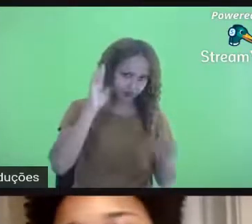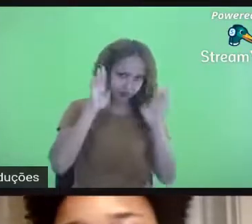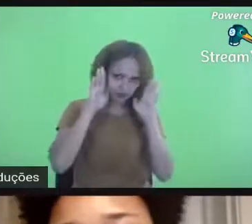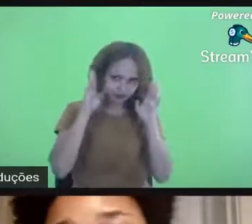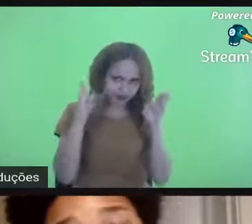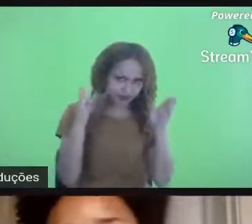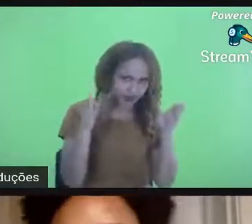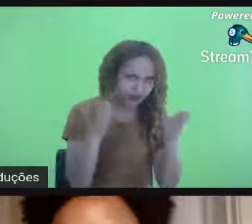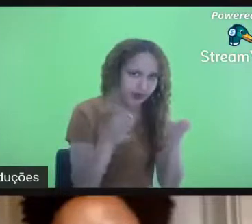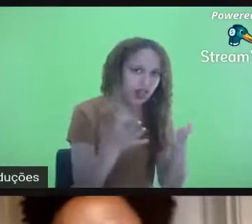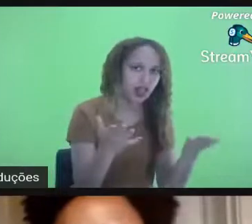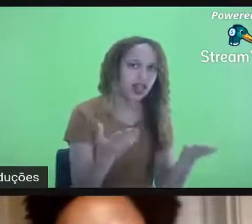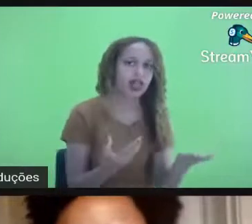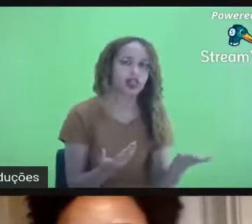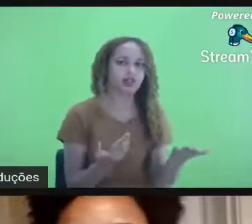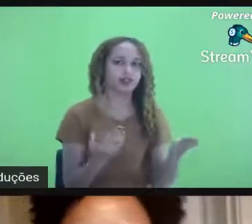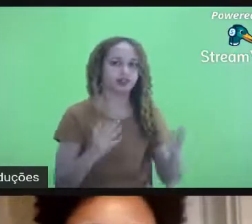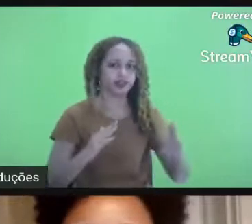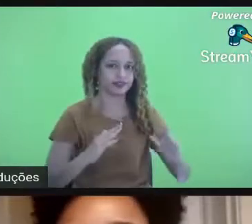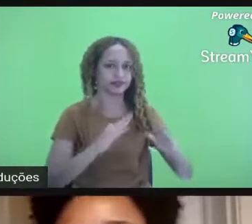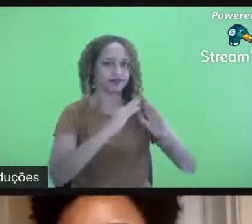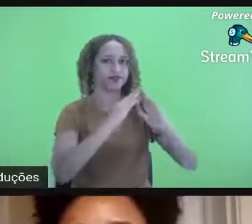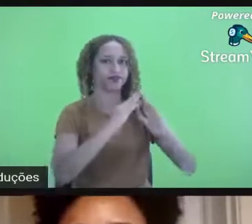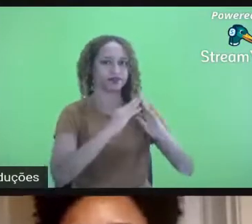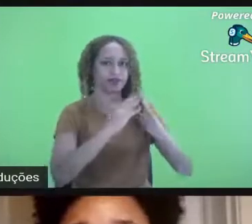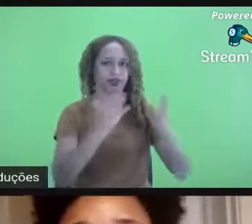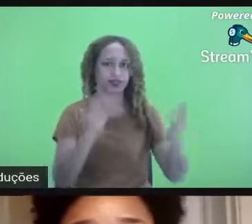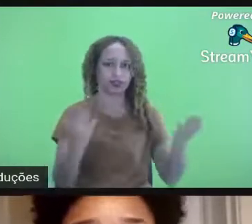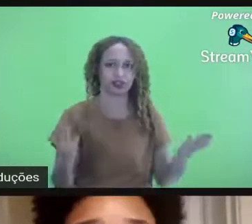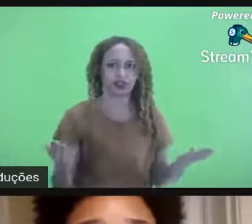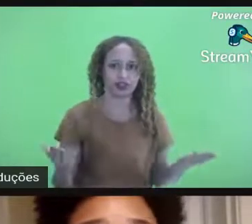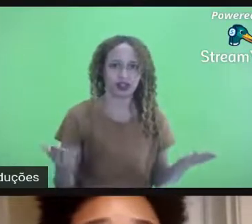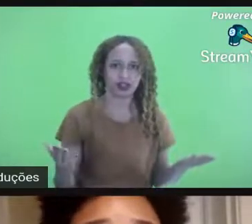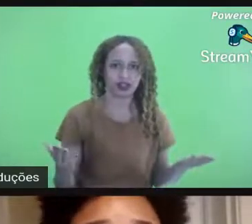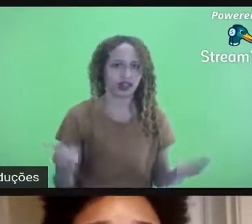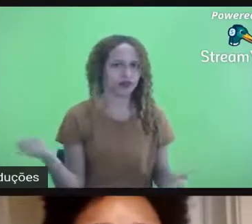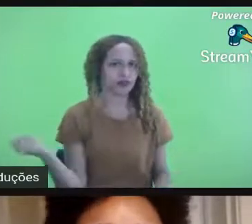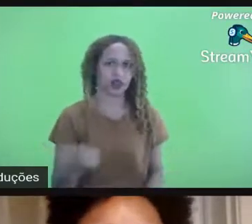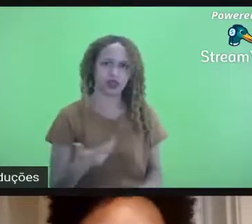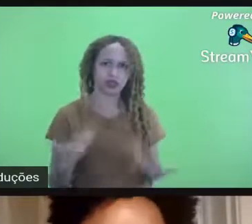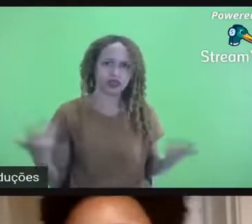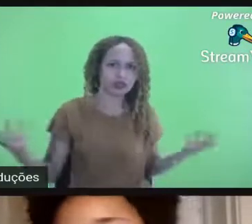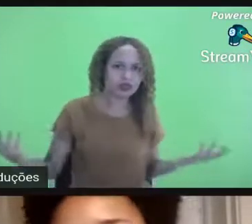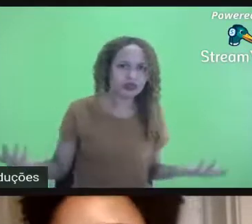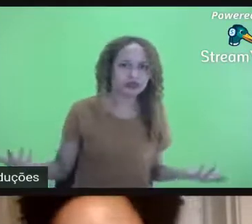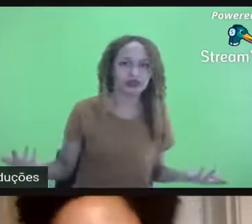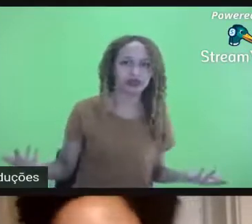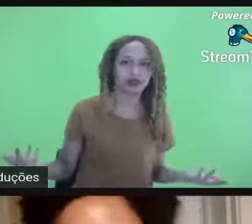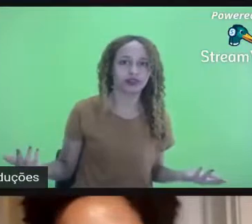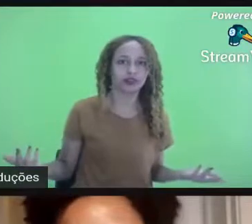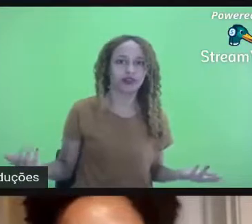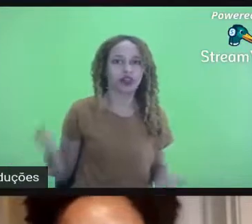viga, pilar e laje, né? O profissional de arquitetura e urbanismo, ele pensa a cidade,